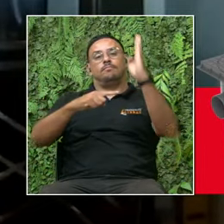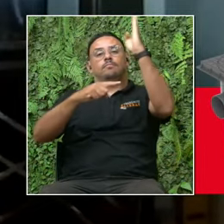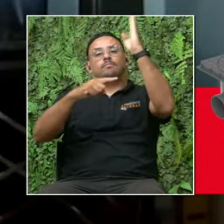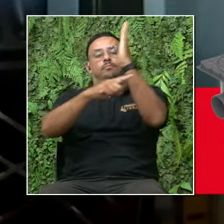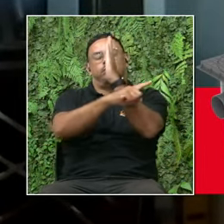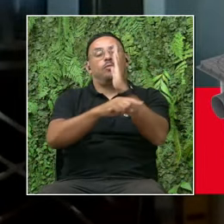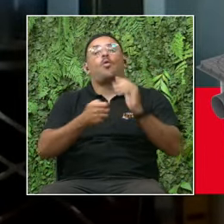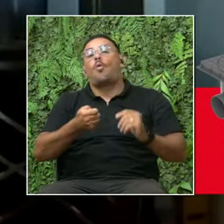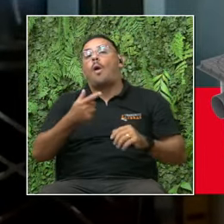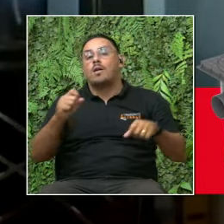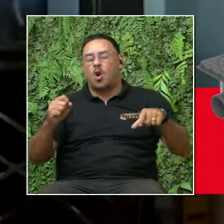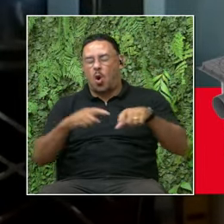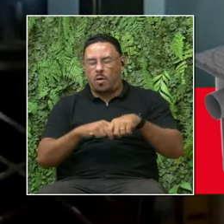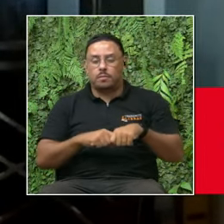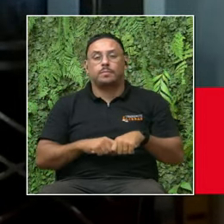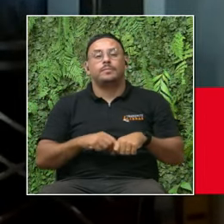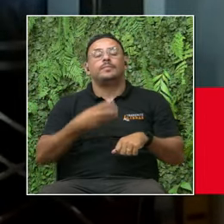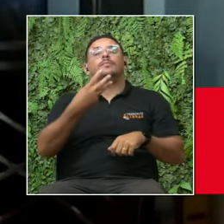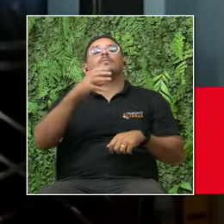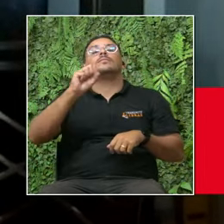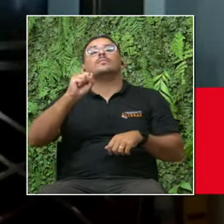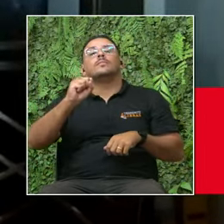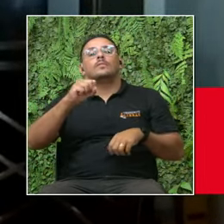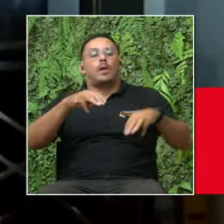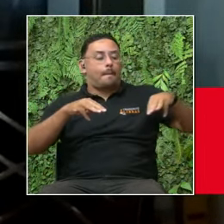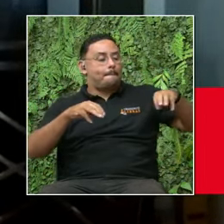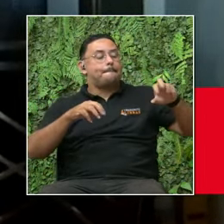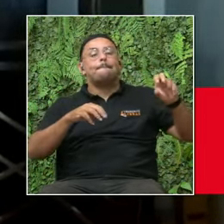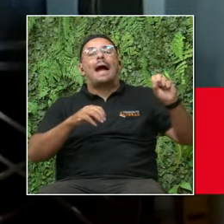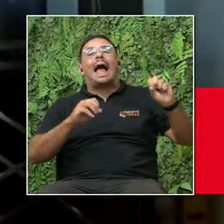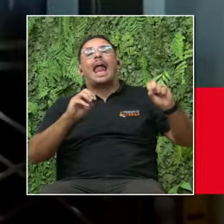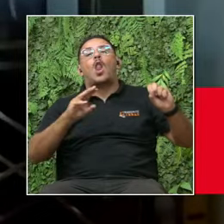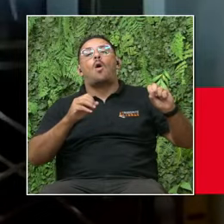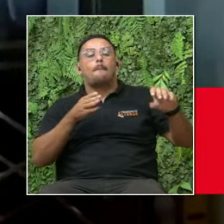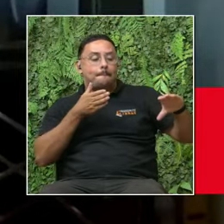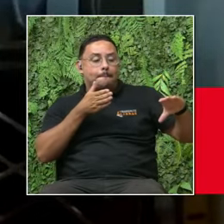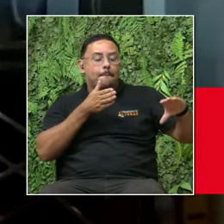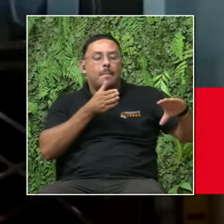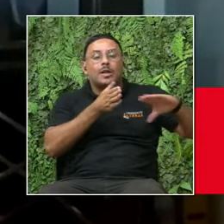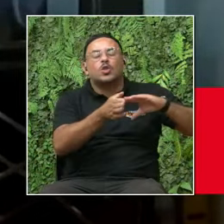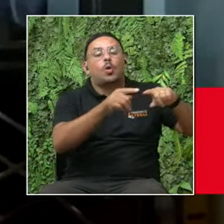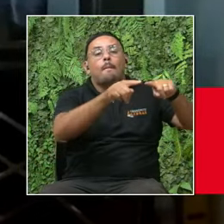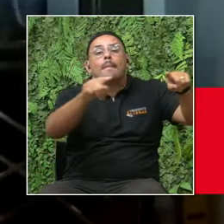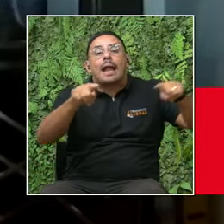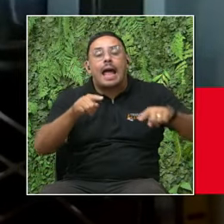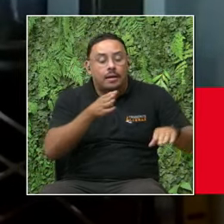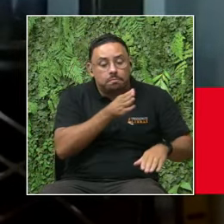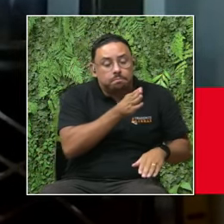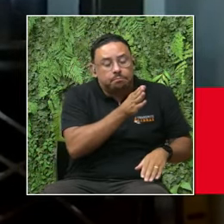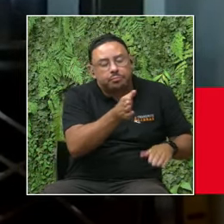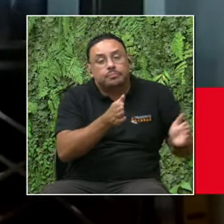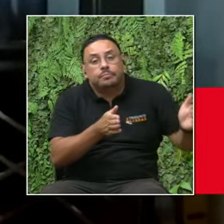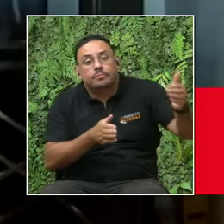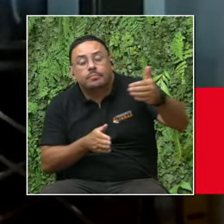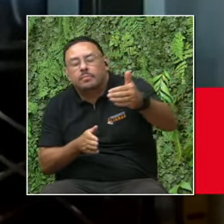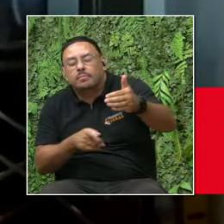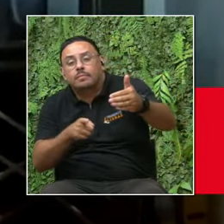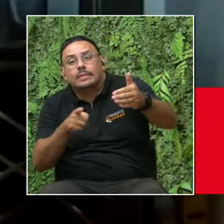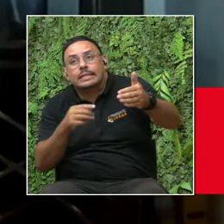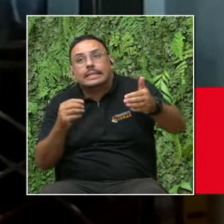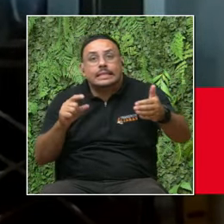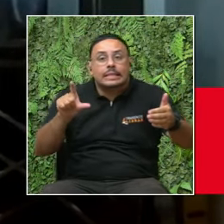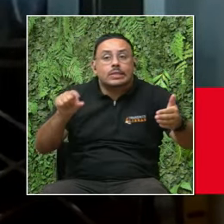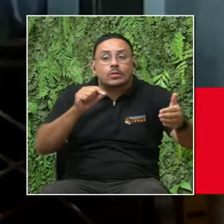gol do Everson número 38 o marl entrou sozinho dentro da grande área eh pelo lado esquerdo e aí na hora de tomar a